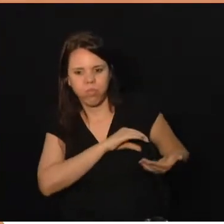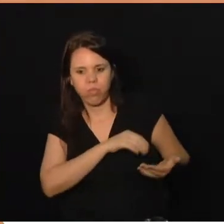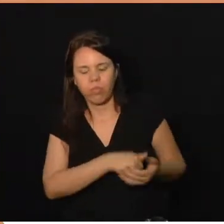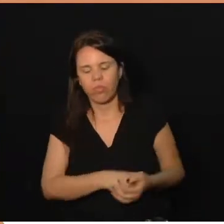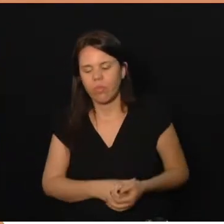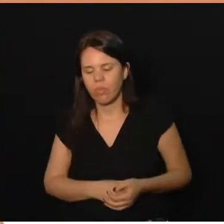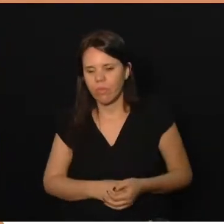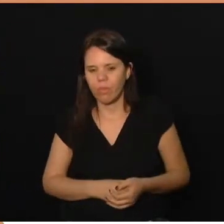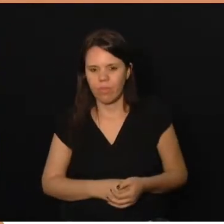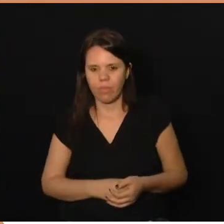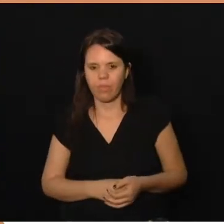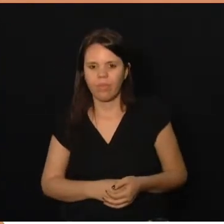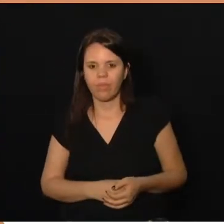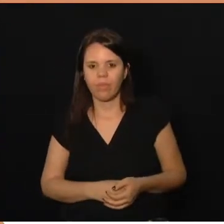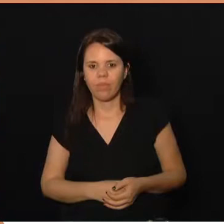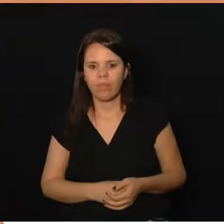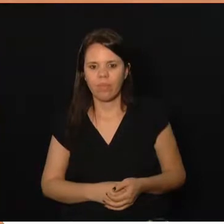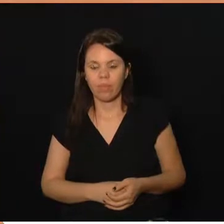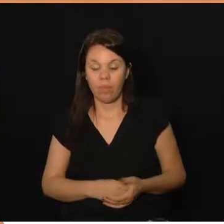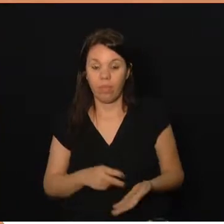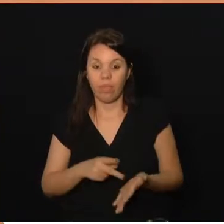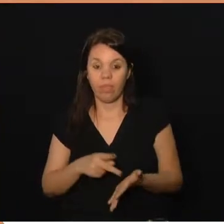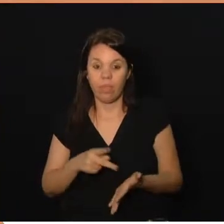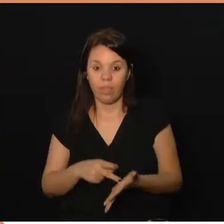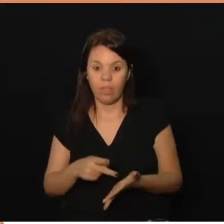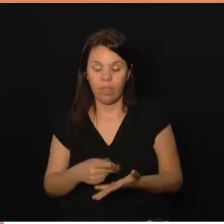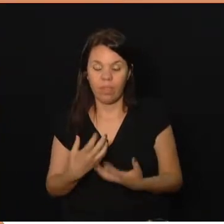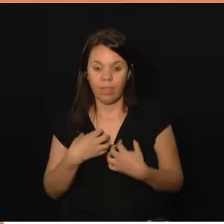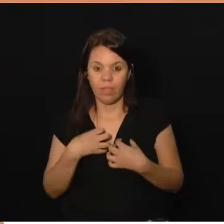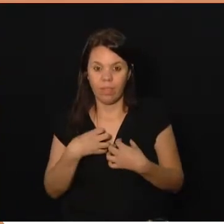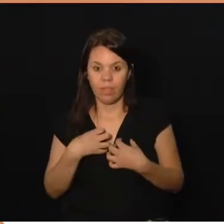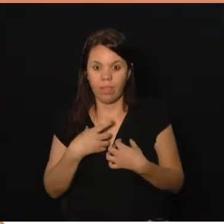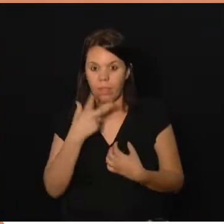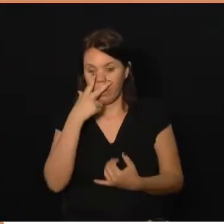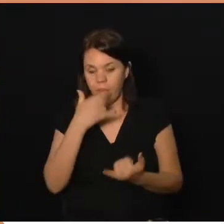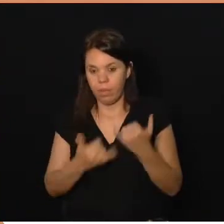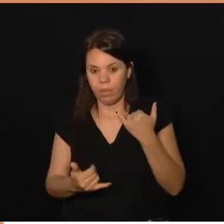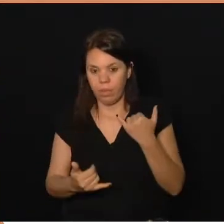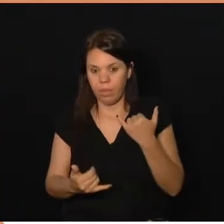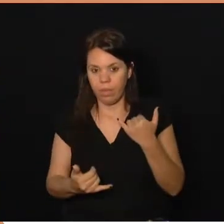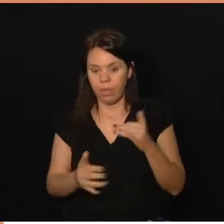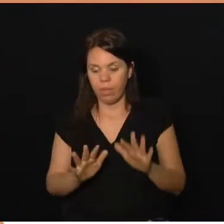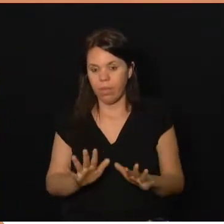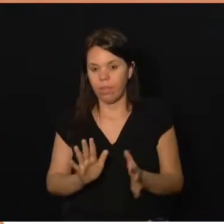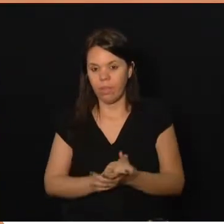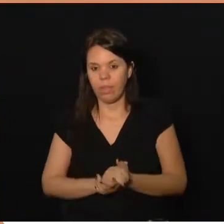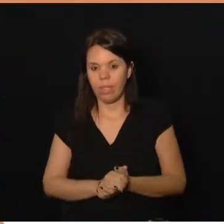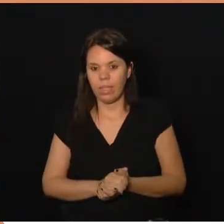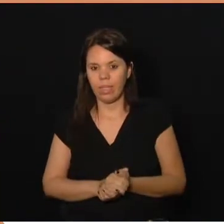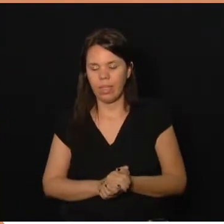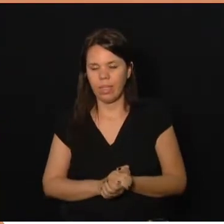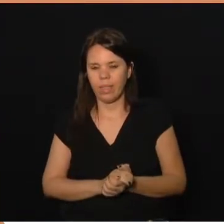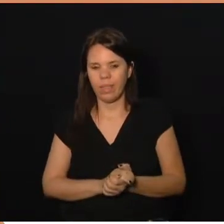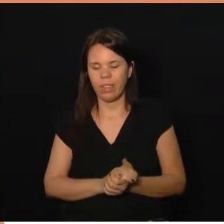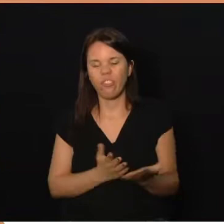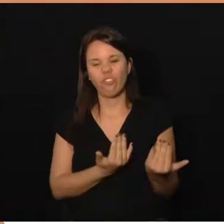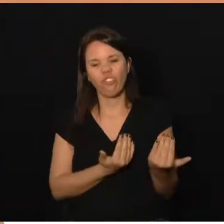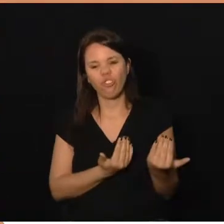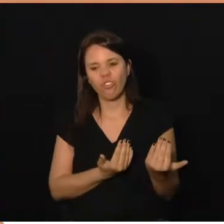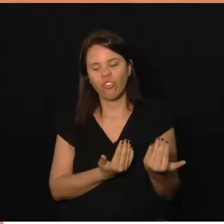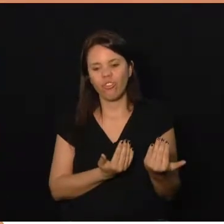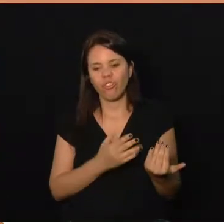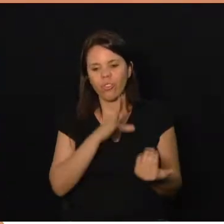Deve estar com dinheiro no bolso. Mas é verdade, a sensação é bem parecida. Só que, considerando, por exemplo, os jovens, né,